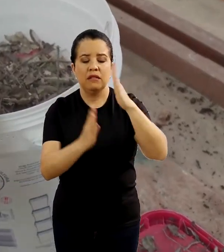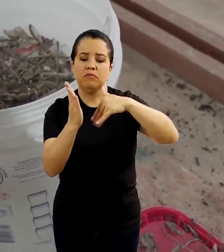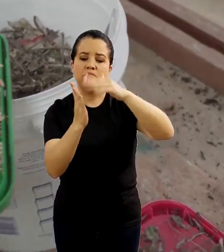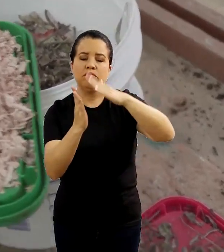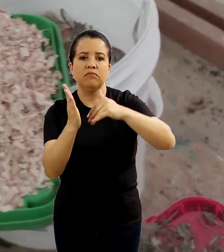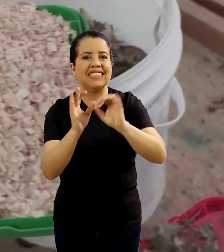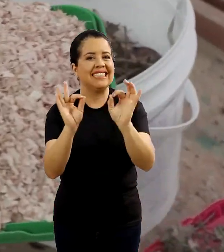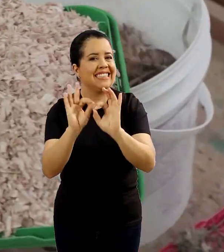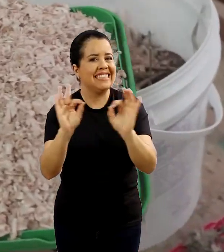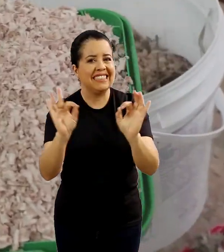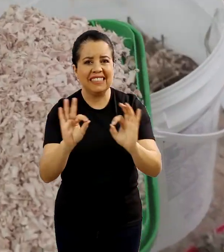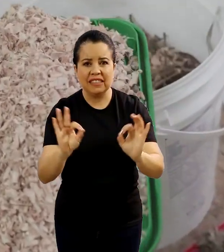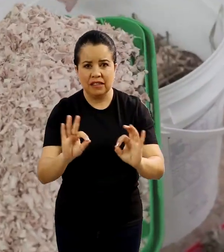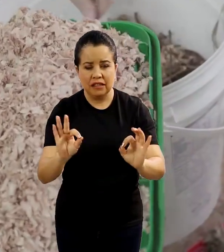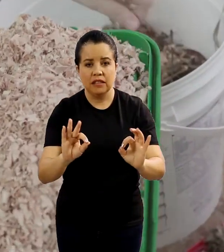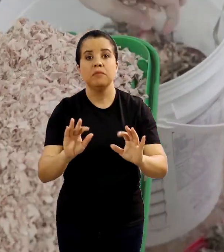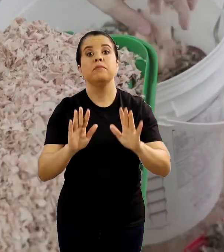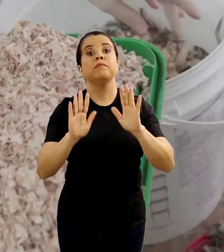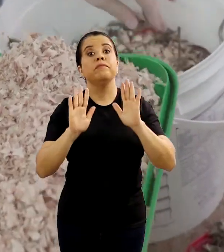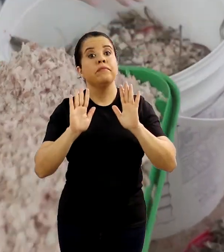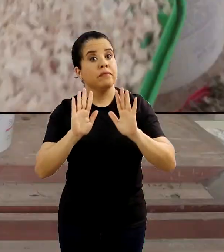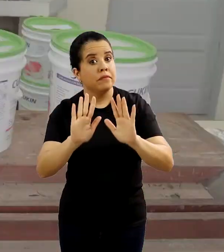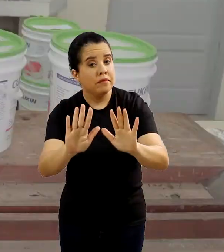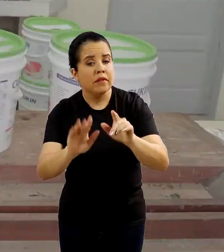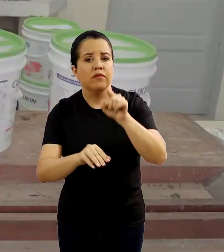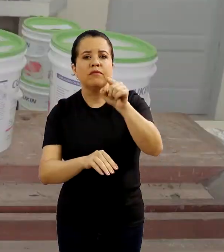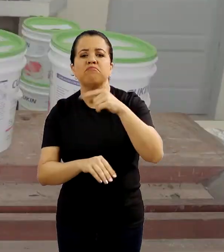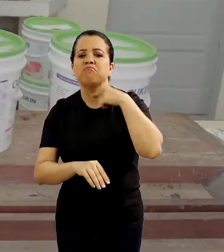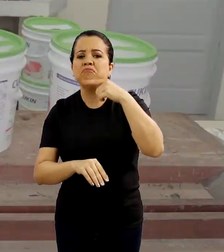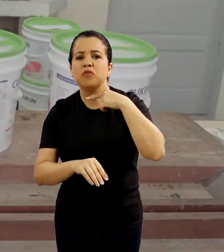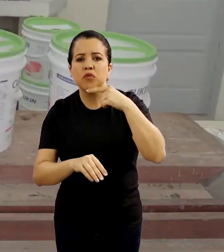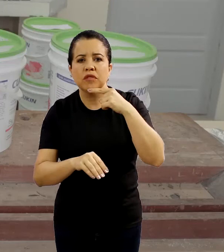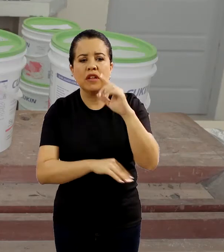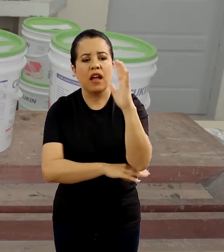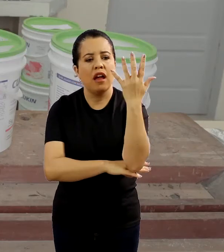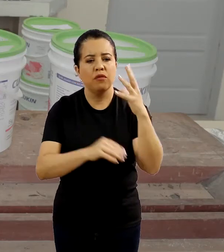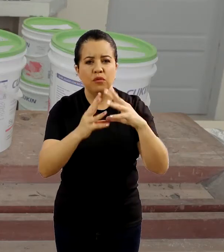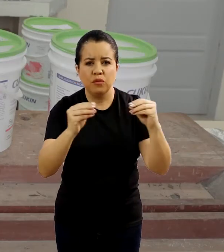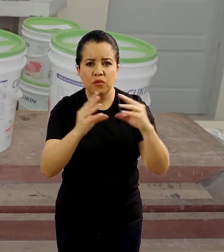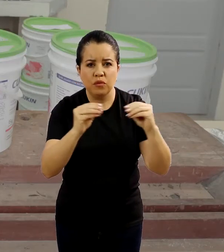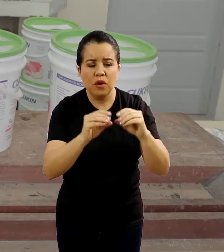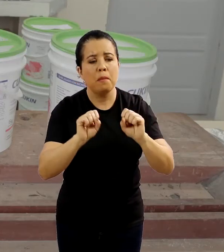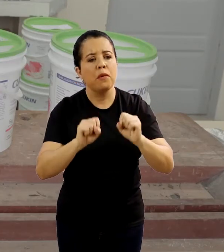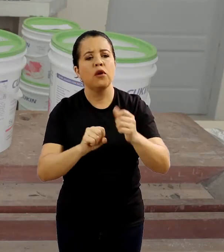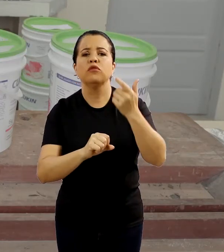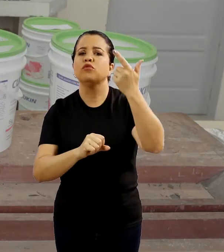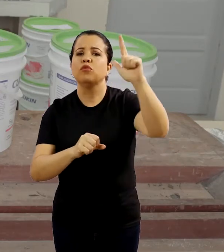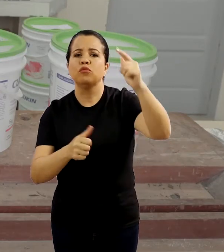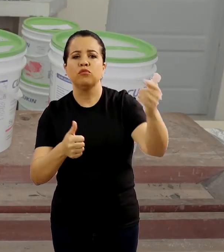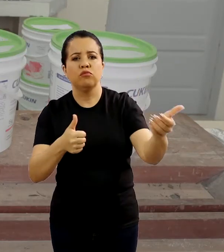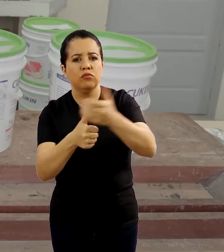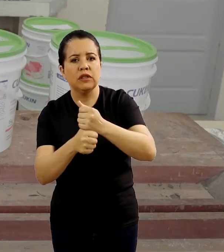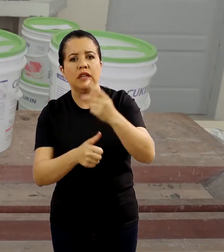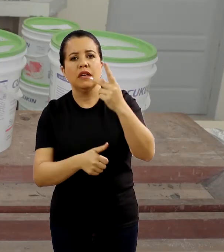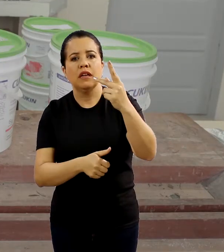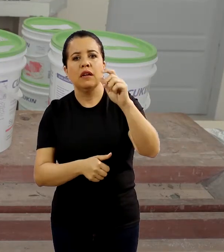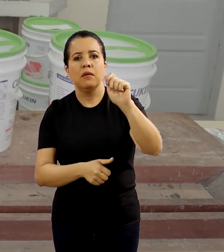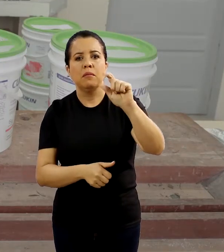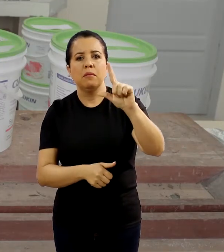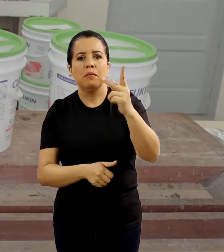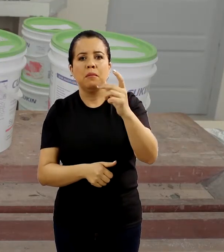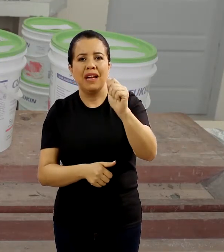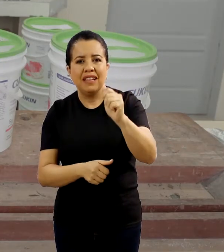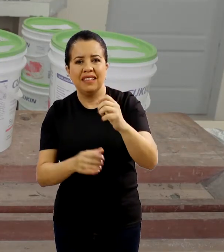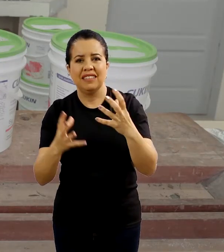a serragem, você também pode usar a palha seca. Com a serragem e as folhas secas já adicionadas, a gente vai ter o primeiro balde